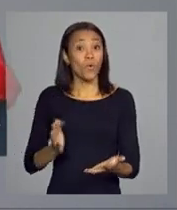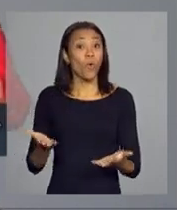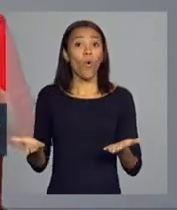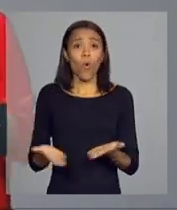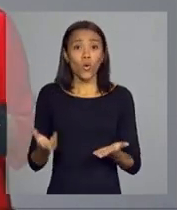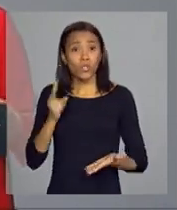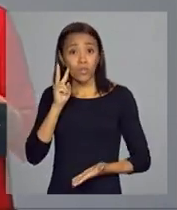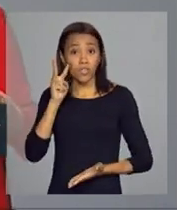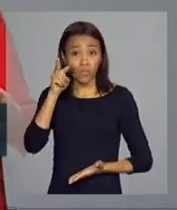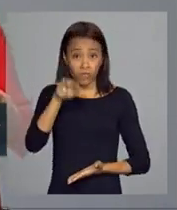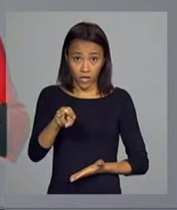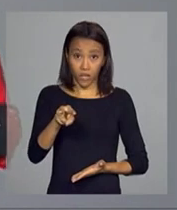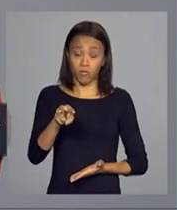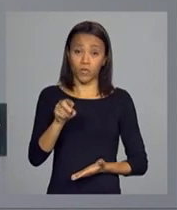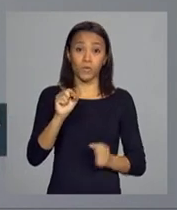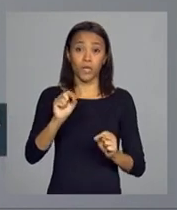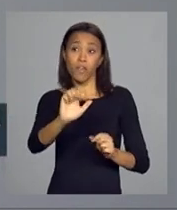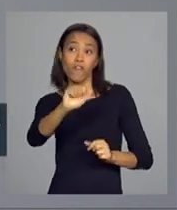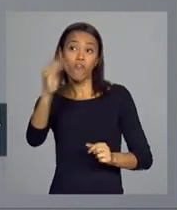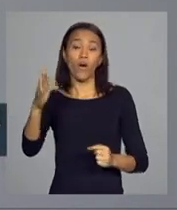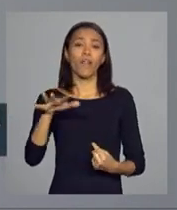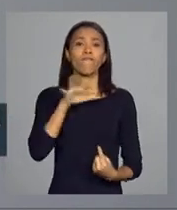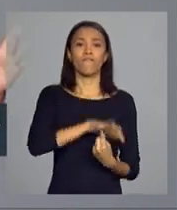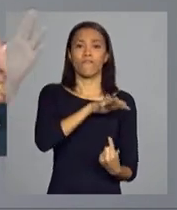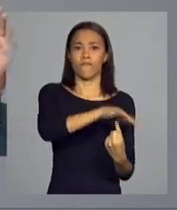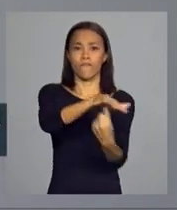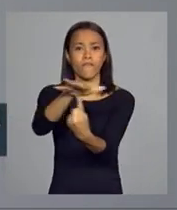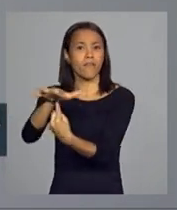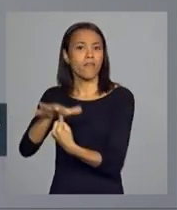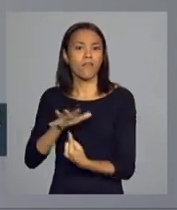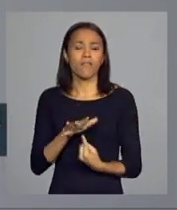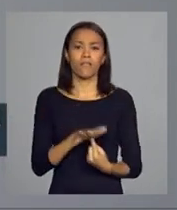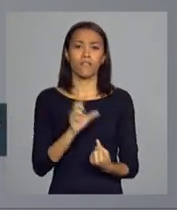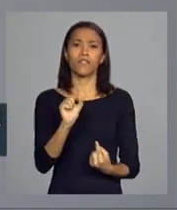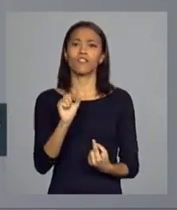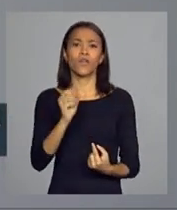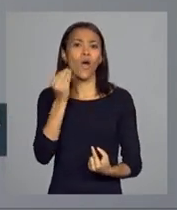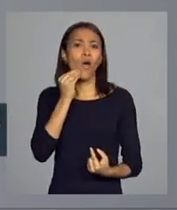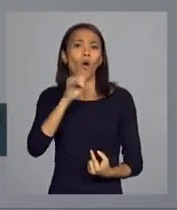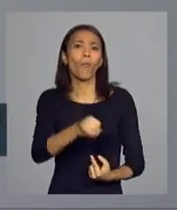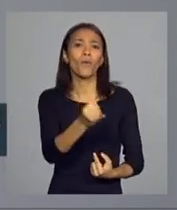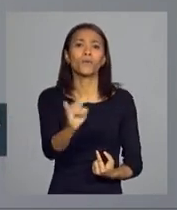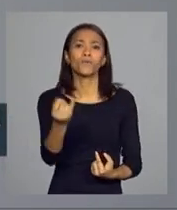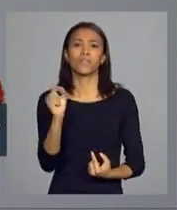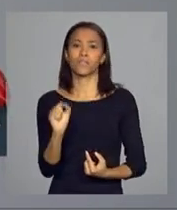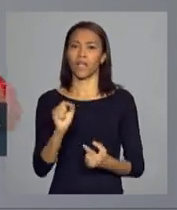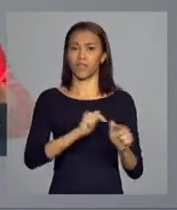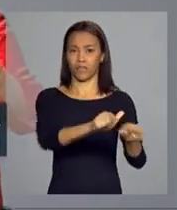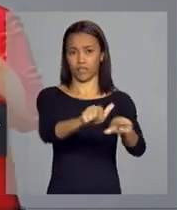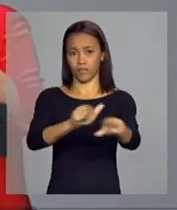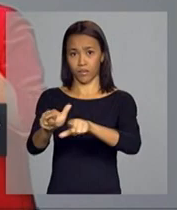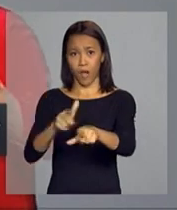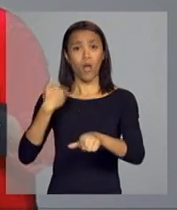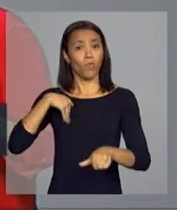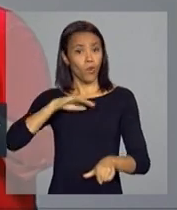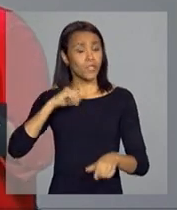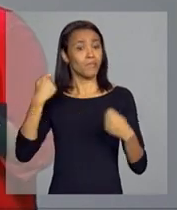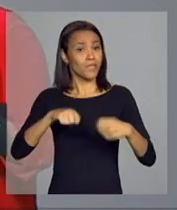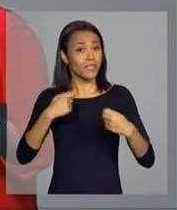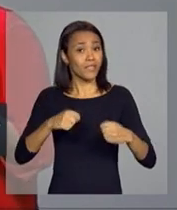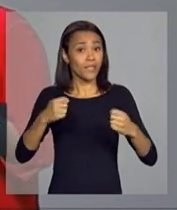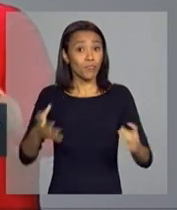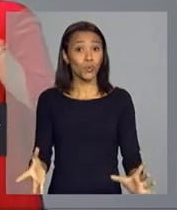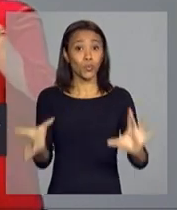aqui fora, que é a feira de oportunidades de trabalho, porque nós temos de casar as